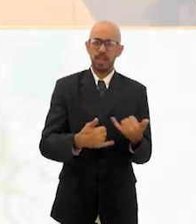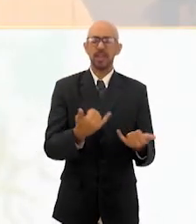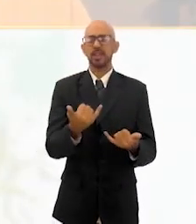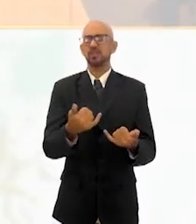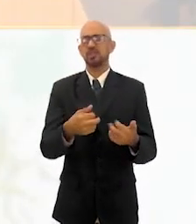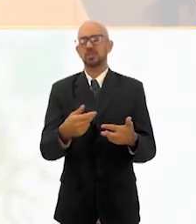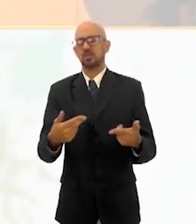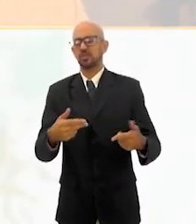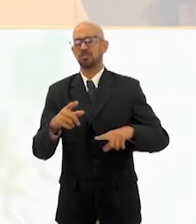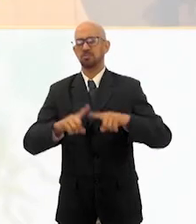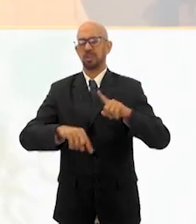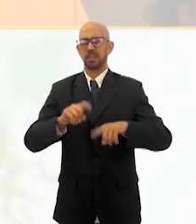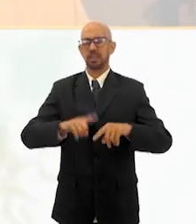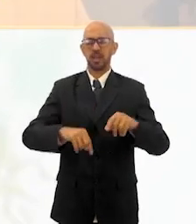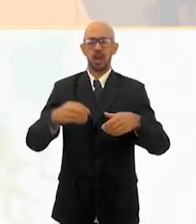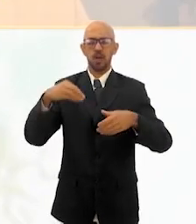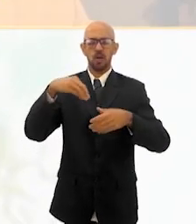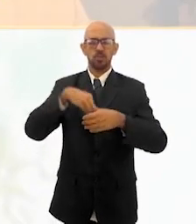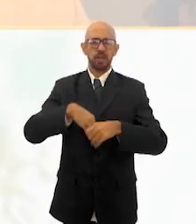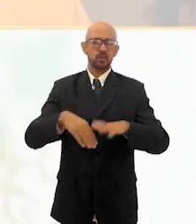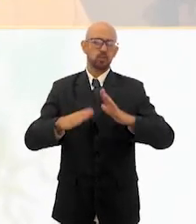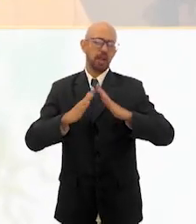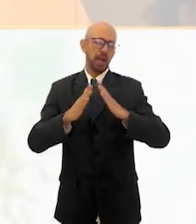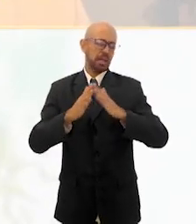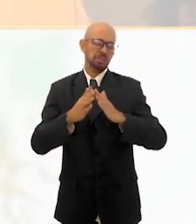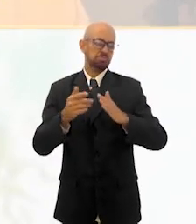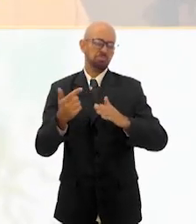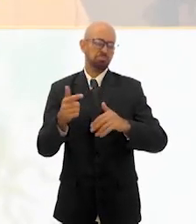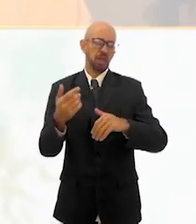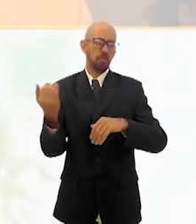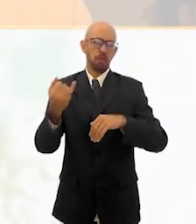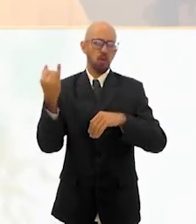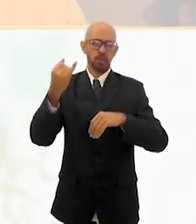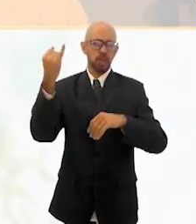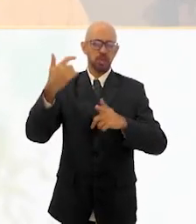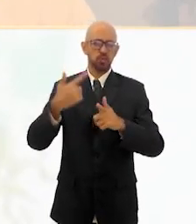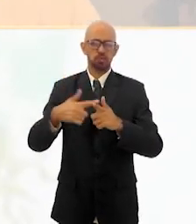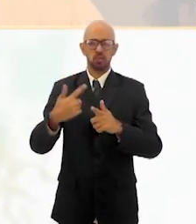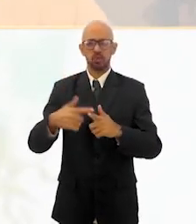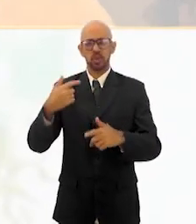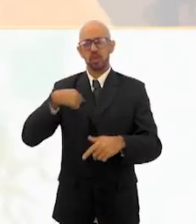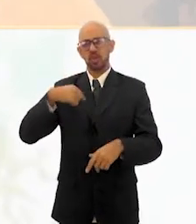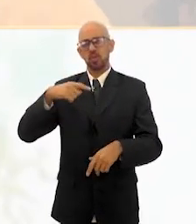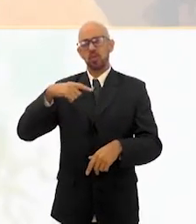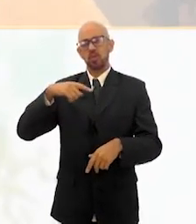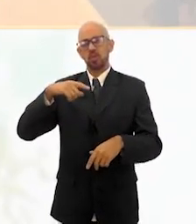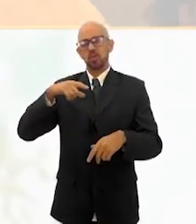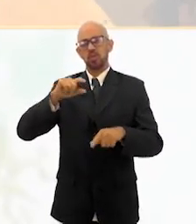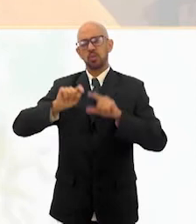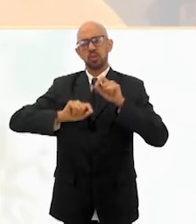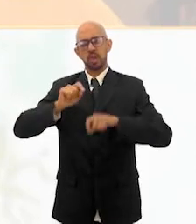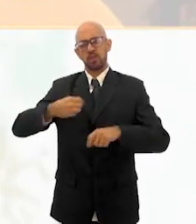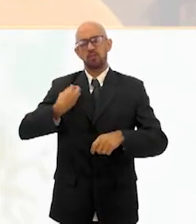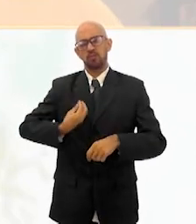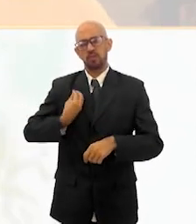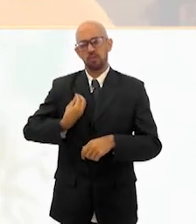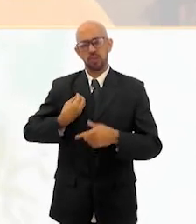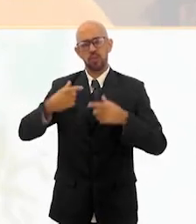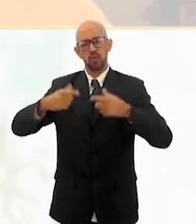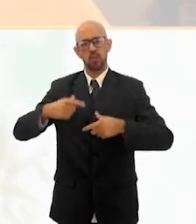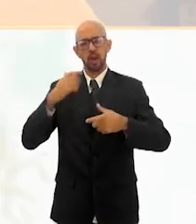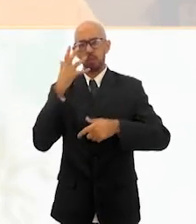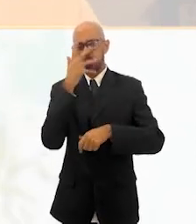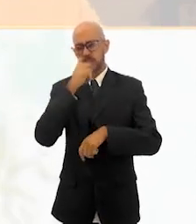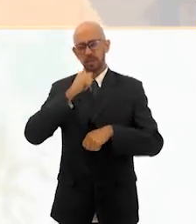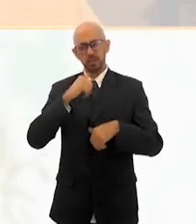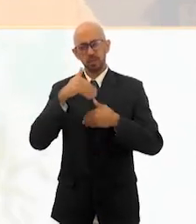a parte material de dentro de casa era irrelevante, né? Relevante no sentido de que vivia num local tão